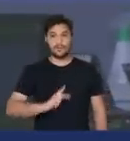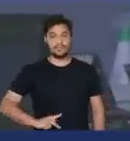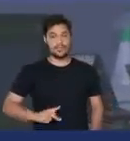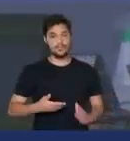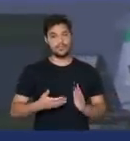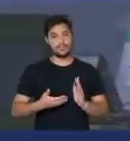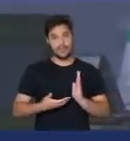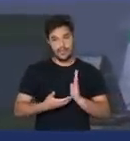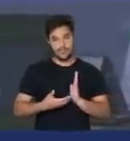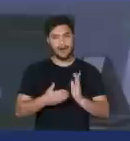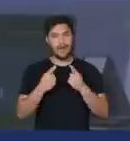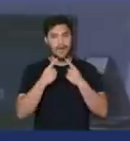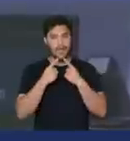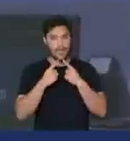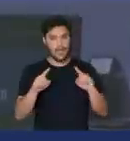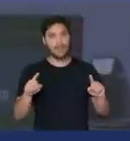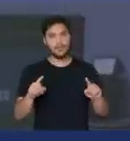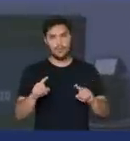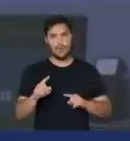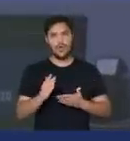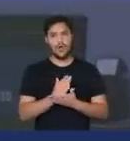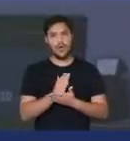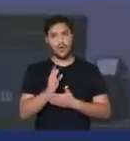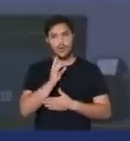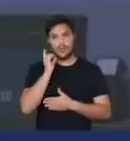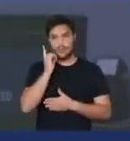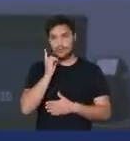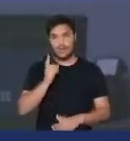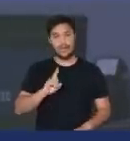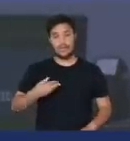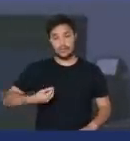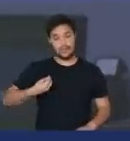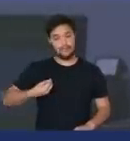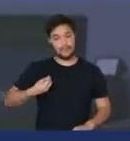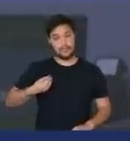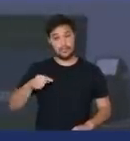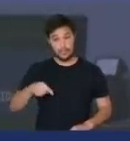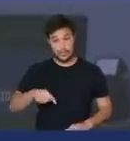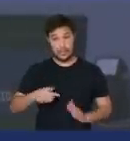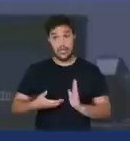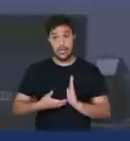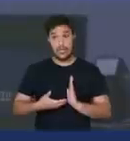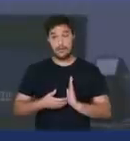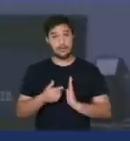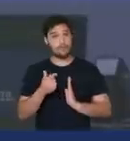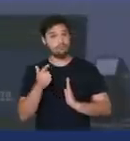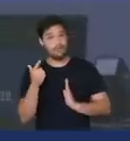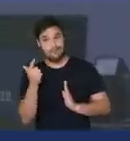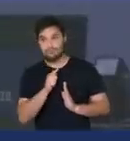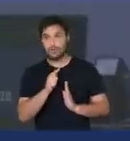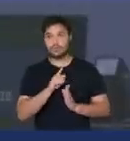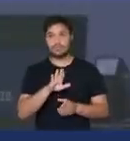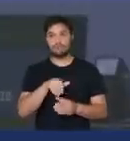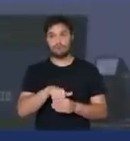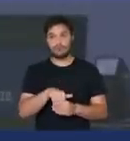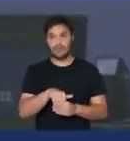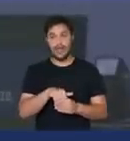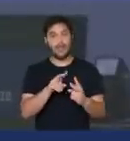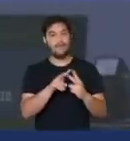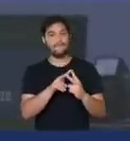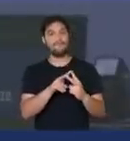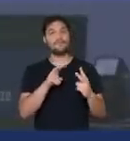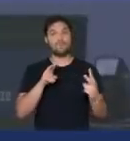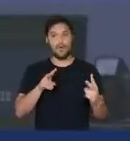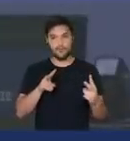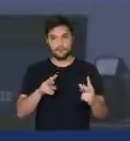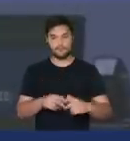Câmara, deputado Arthur Lira, reclamou que deputados que não estavam presentes aqui na Câmara não estavam conseguindo votar de forma